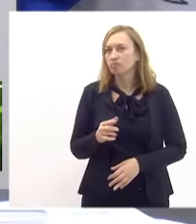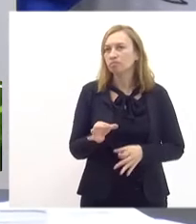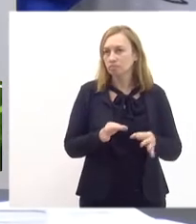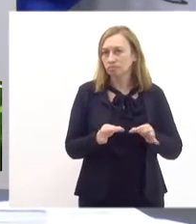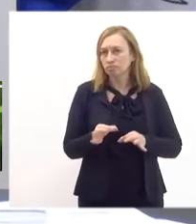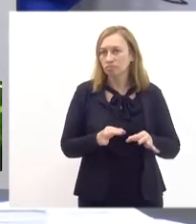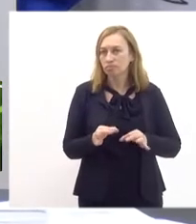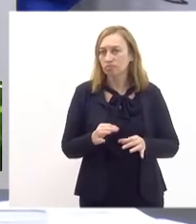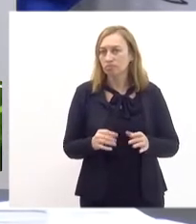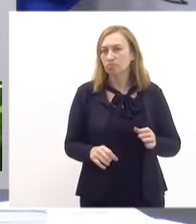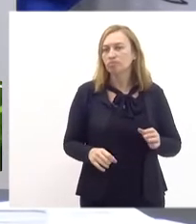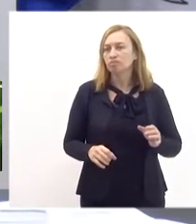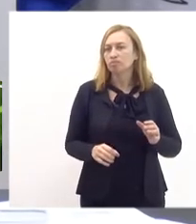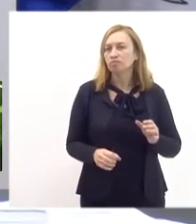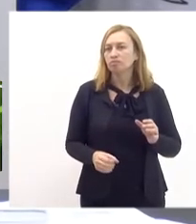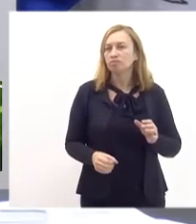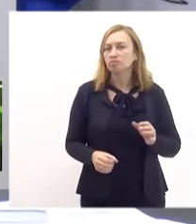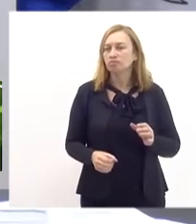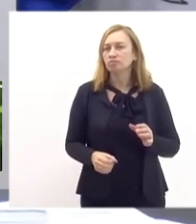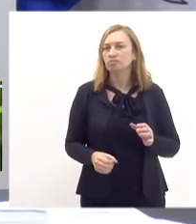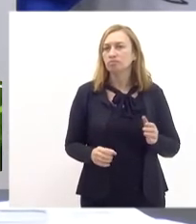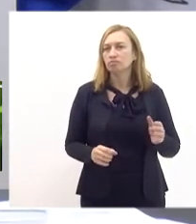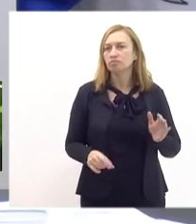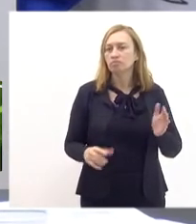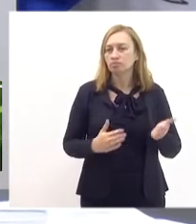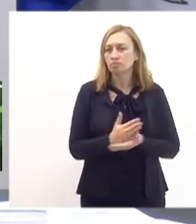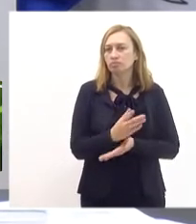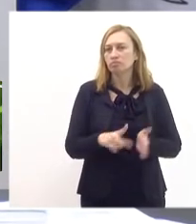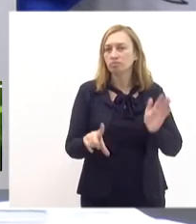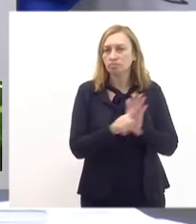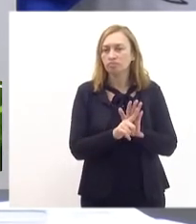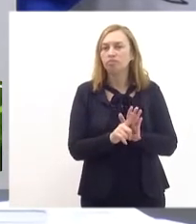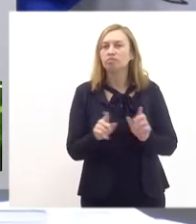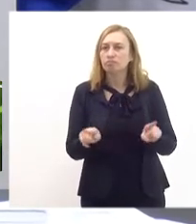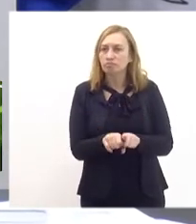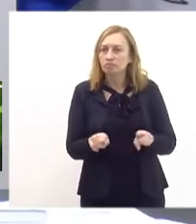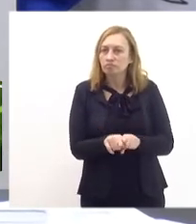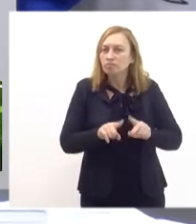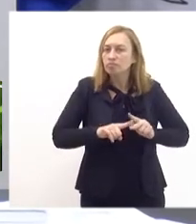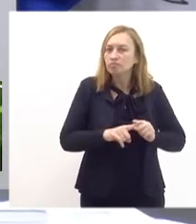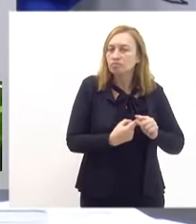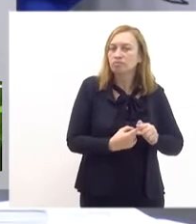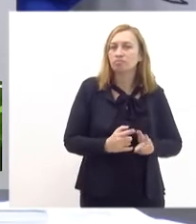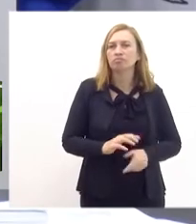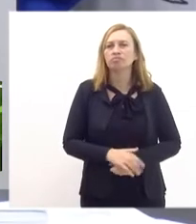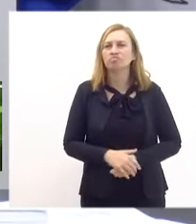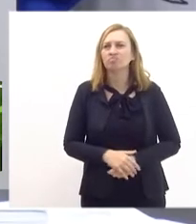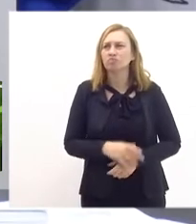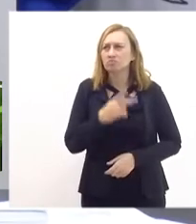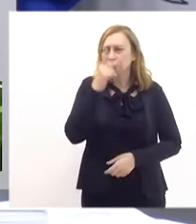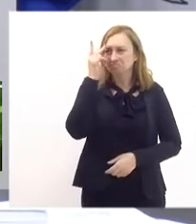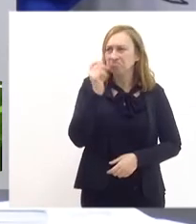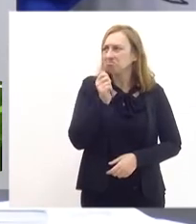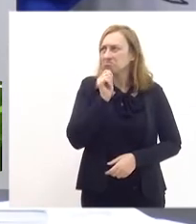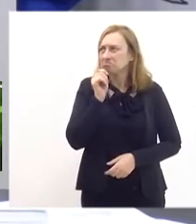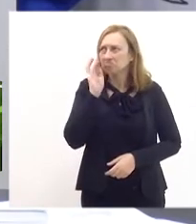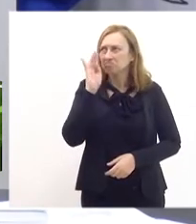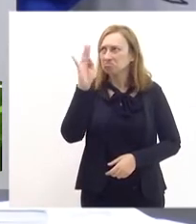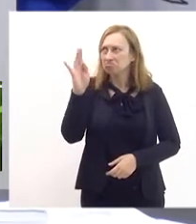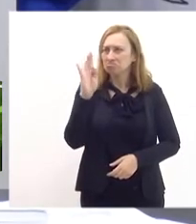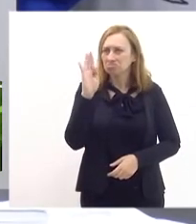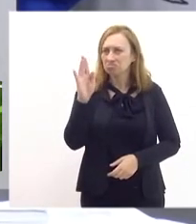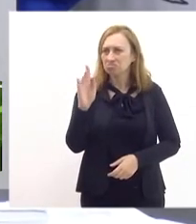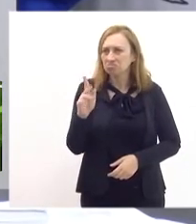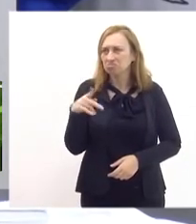projeto, quando virar lei, também seja regulamentado. E ninguém imaginou, pelo menos no